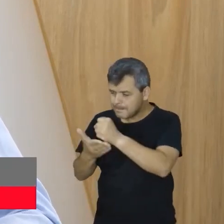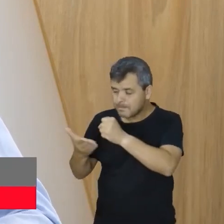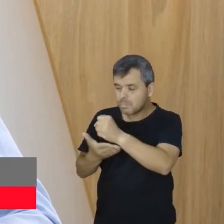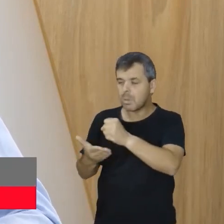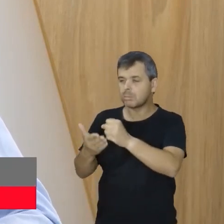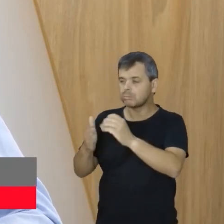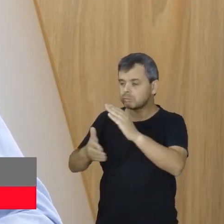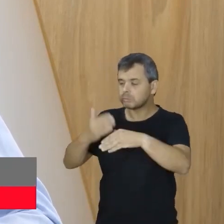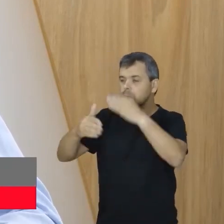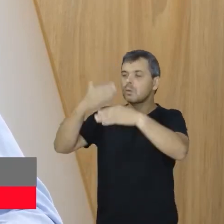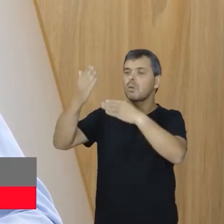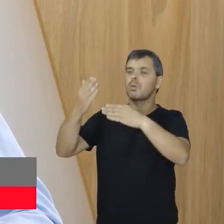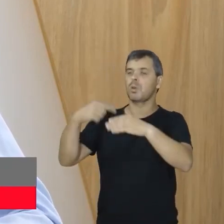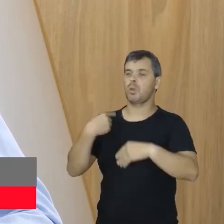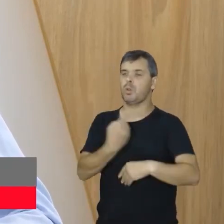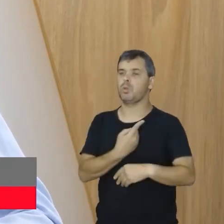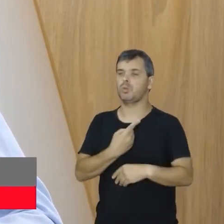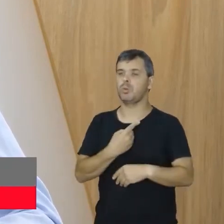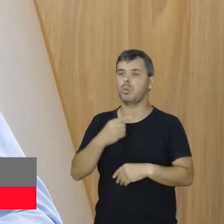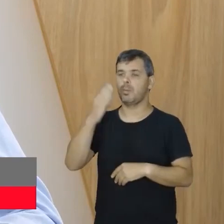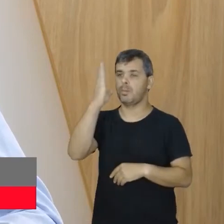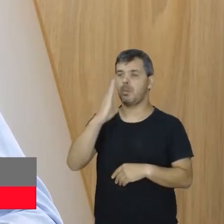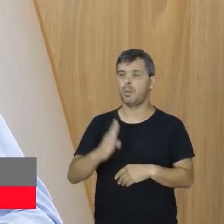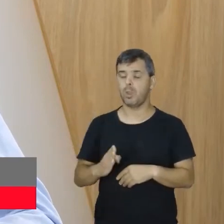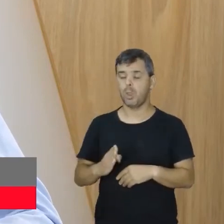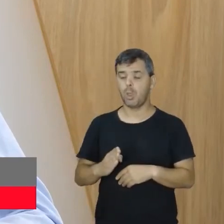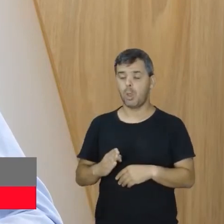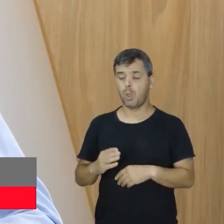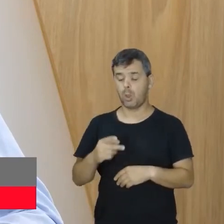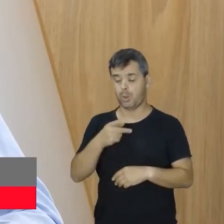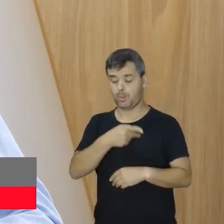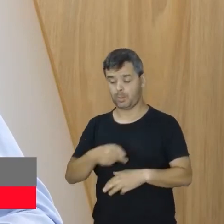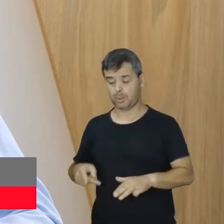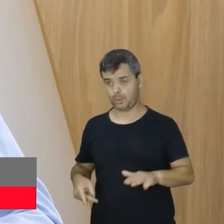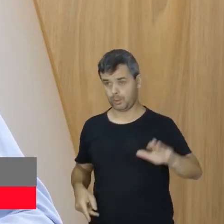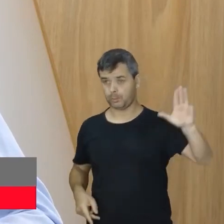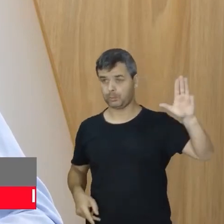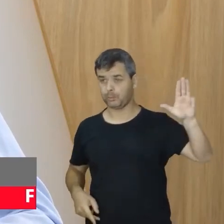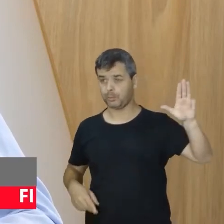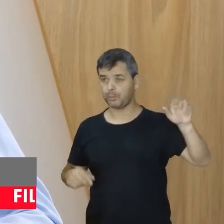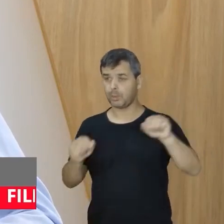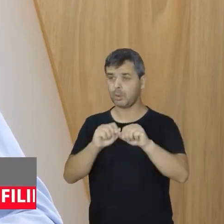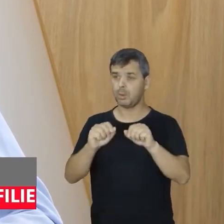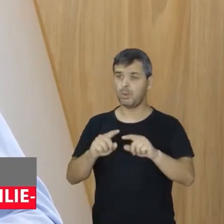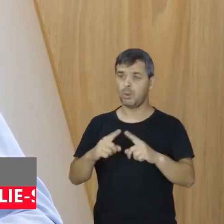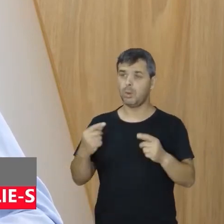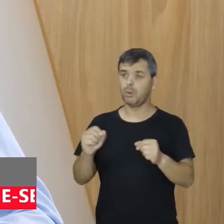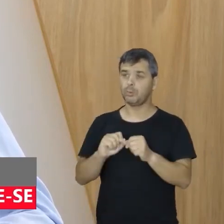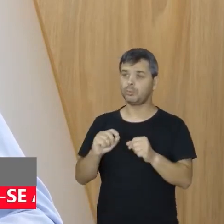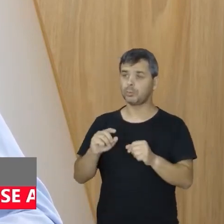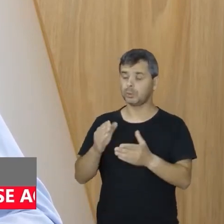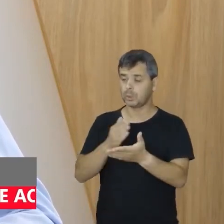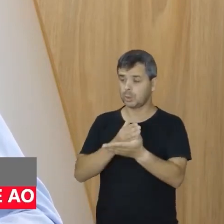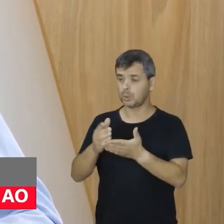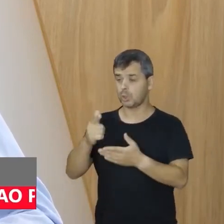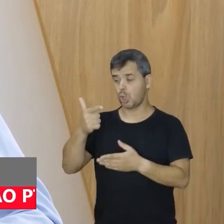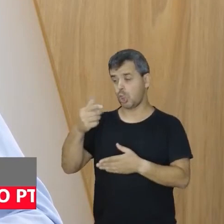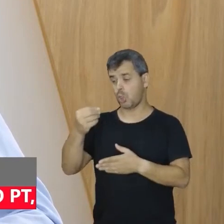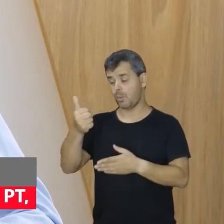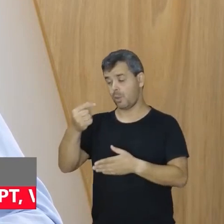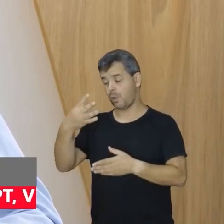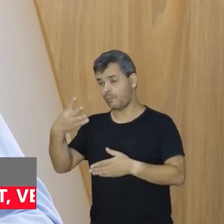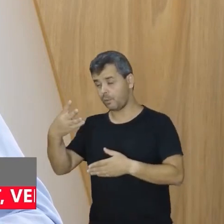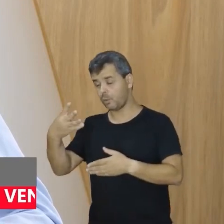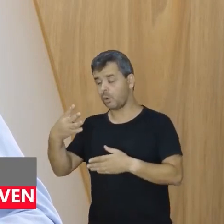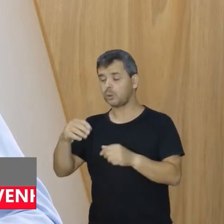qualquer desenvolvimento do nosso país. O presidente Lula vai lançar, para que isso possa ocorrer, já no início de 2024,